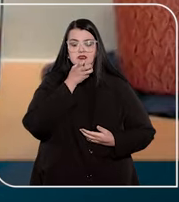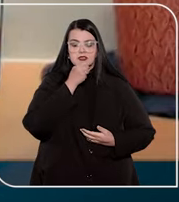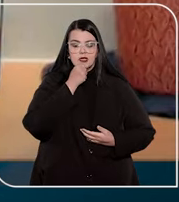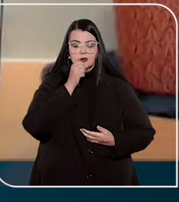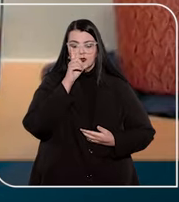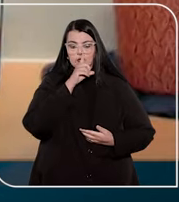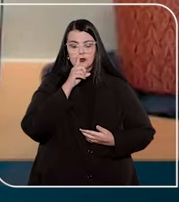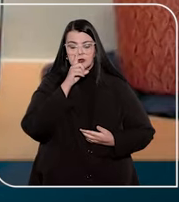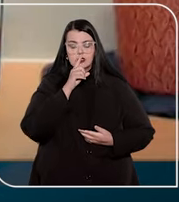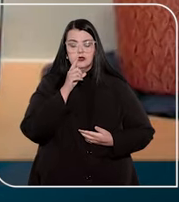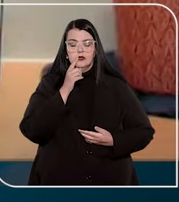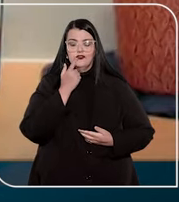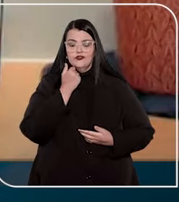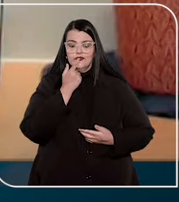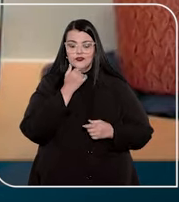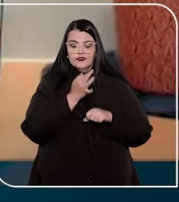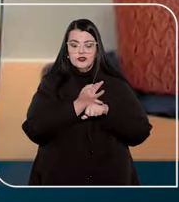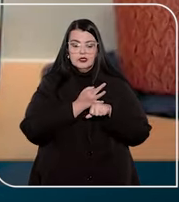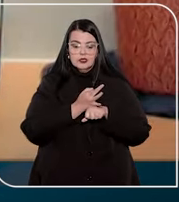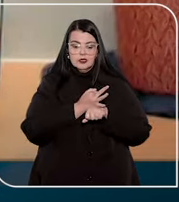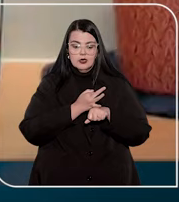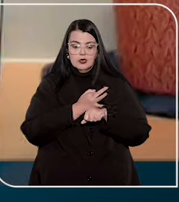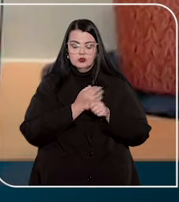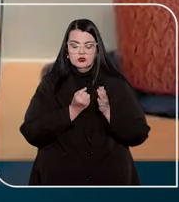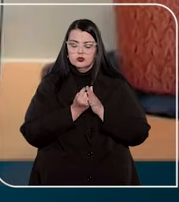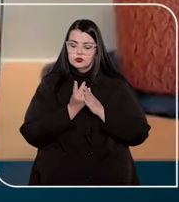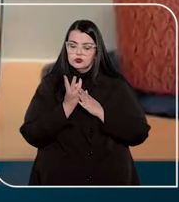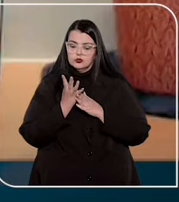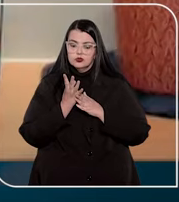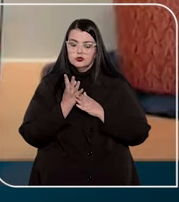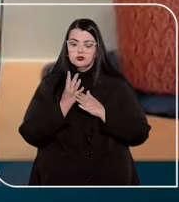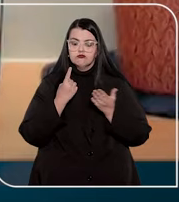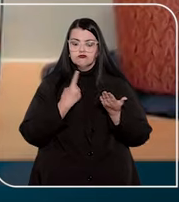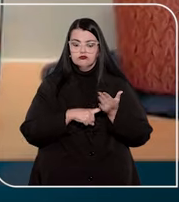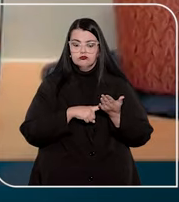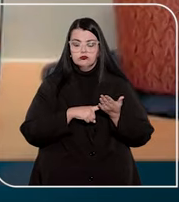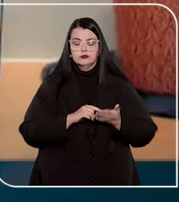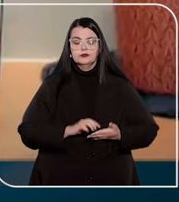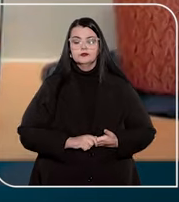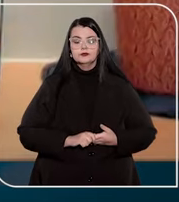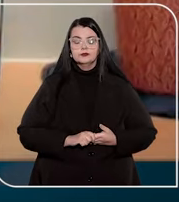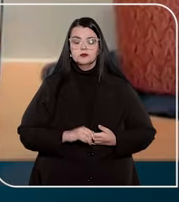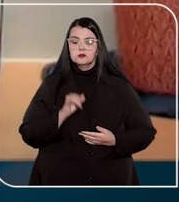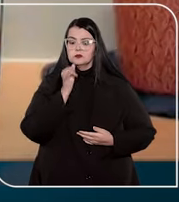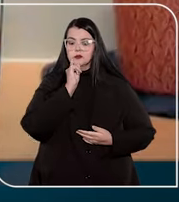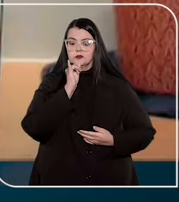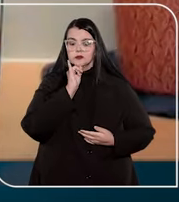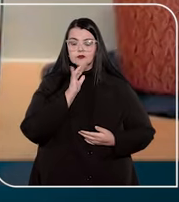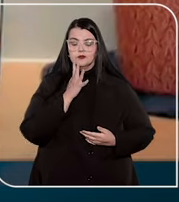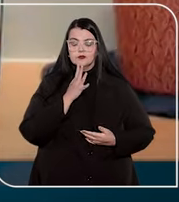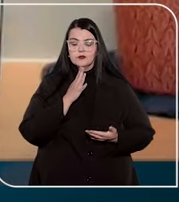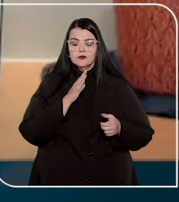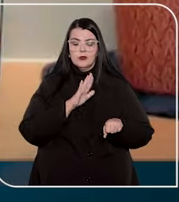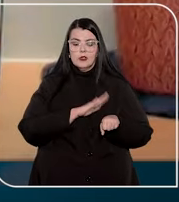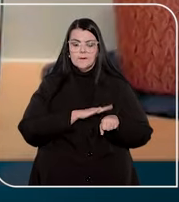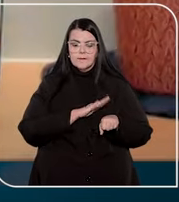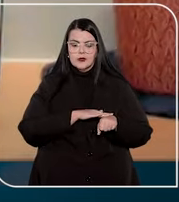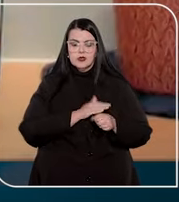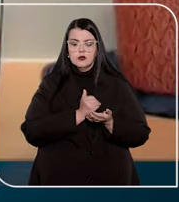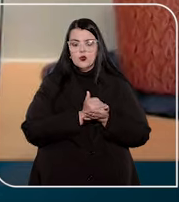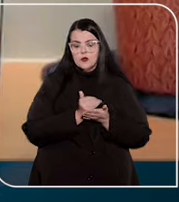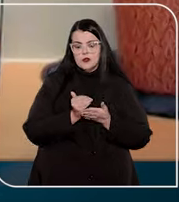feriado, eu vou computar todos os demais. Então, por exemplo, o prazo penal que começou na